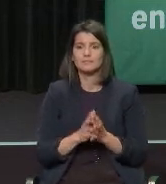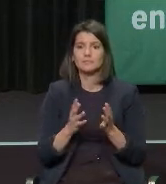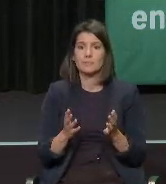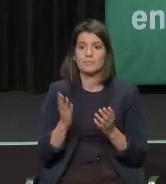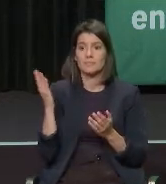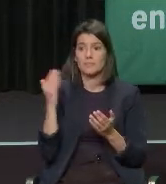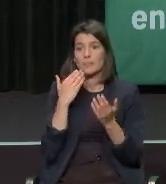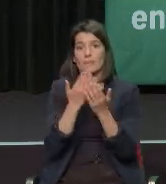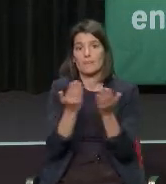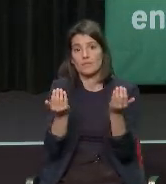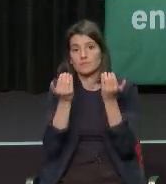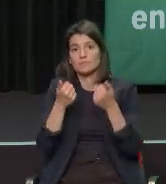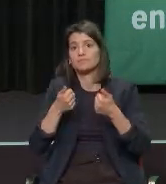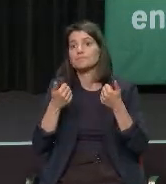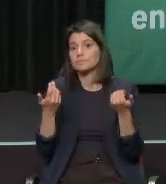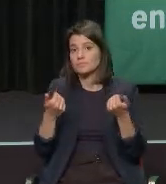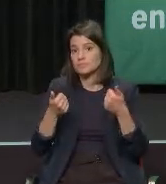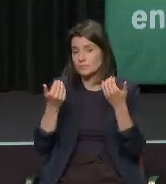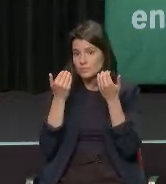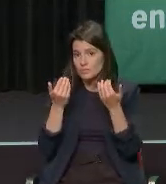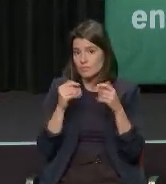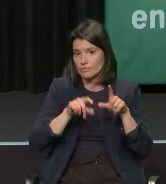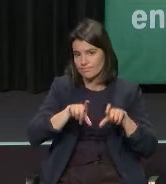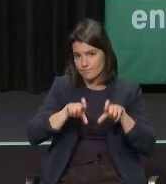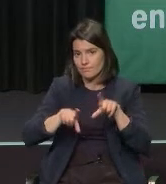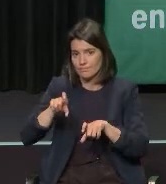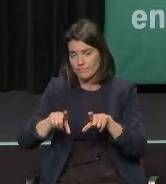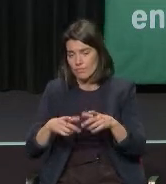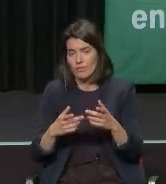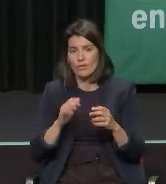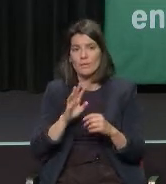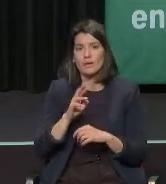Isto dá informação, essencialmente informação estatística, mas como